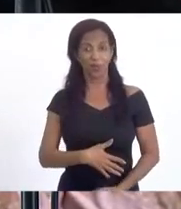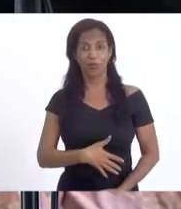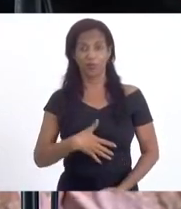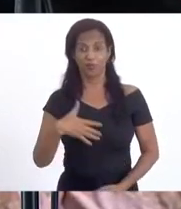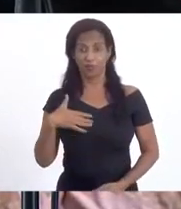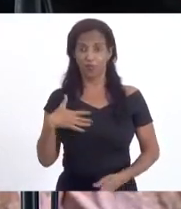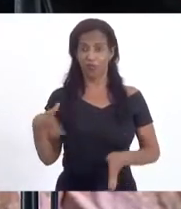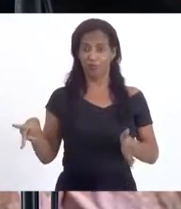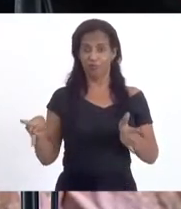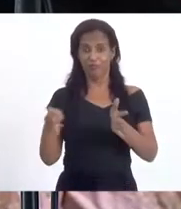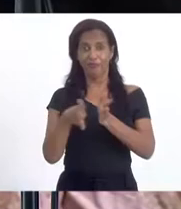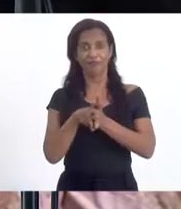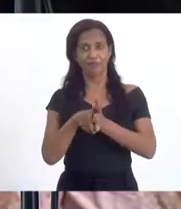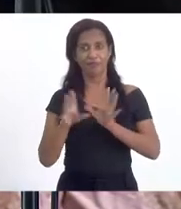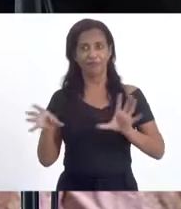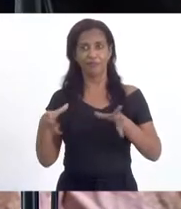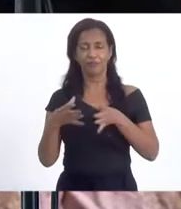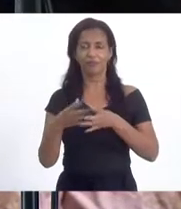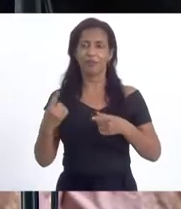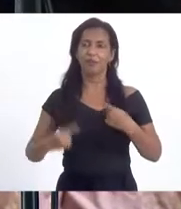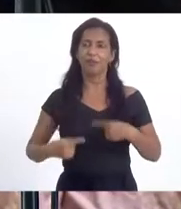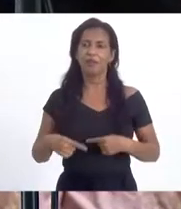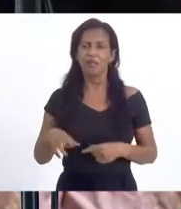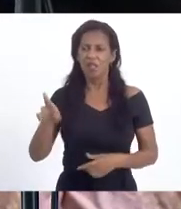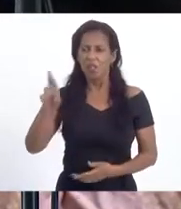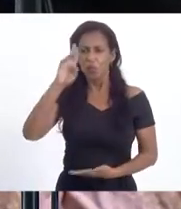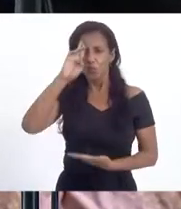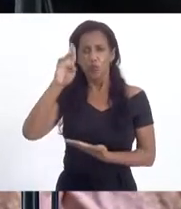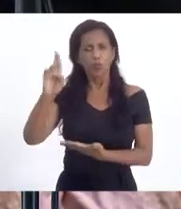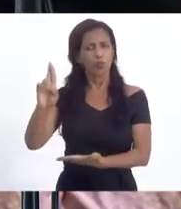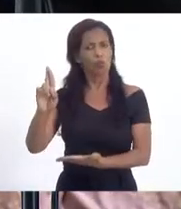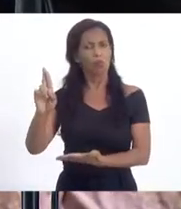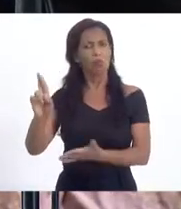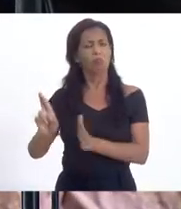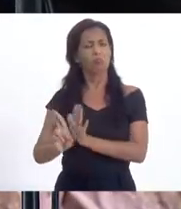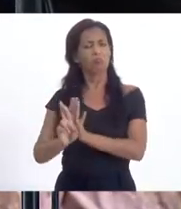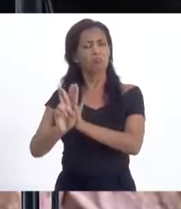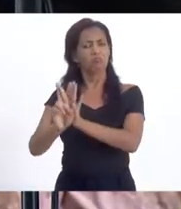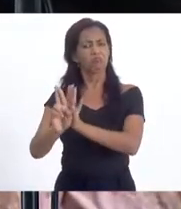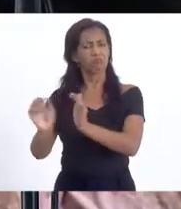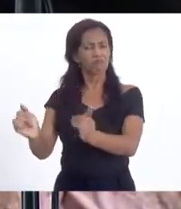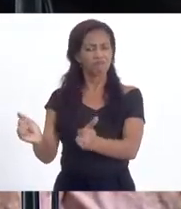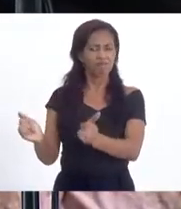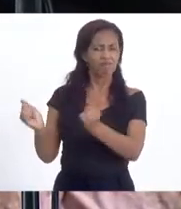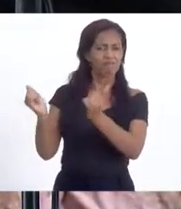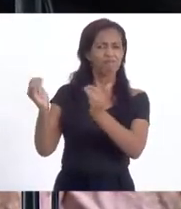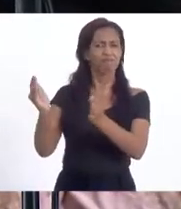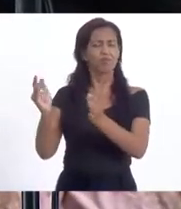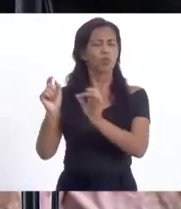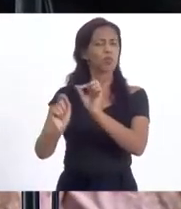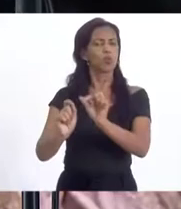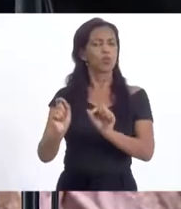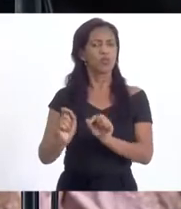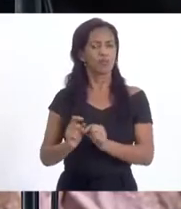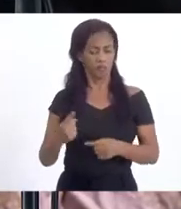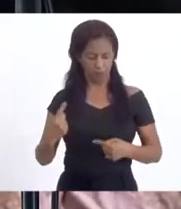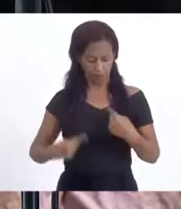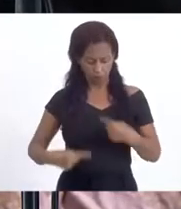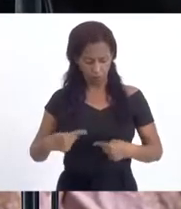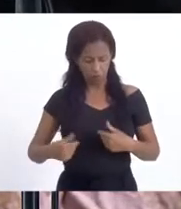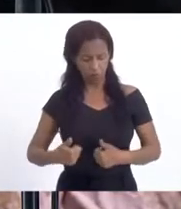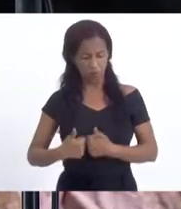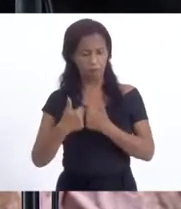de pertencer à classe política e o senhor representa de forma gigantesca o que é fazer política para melhorar a